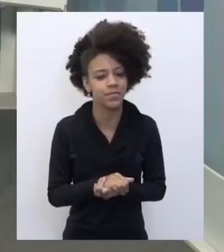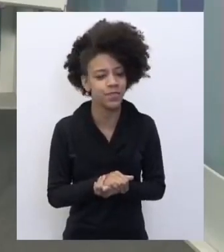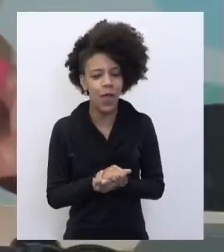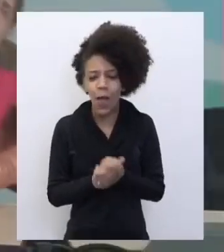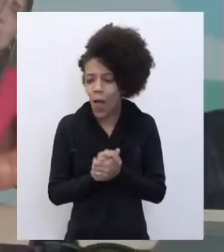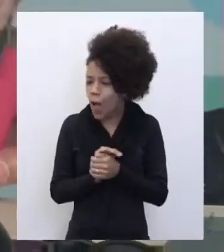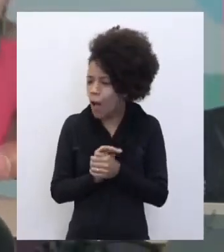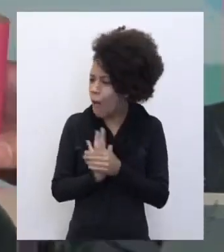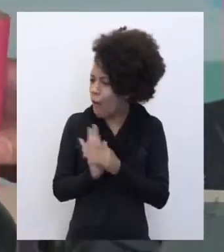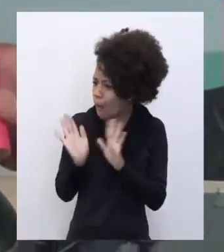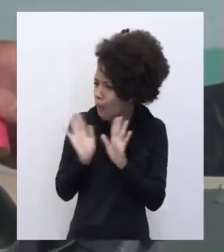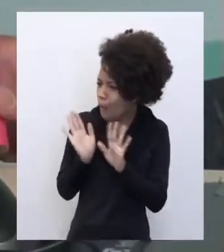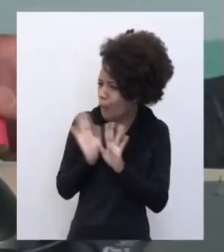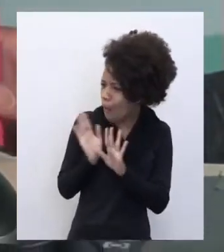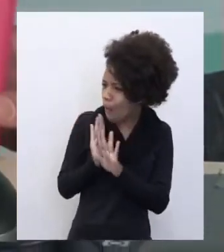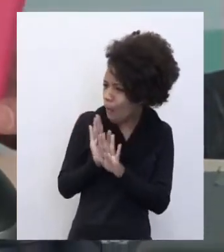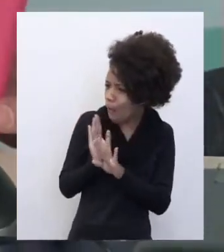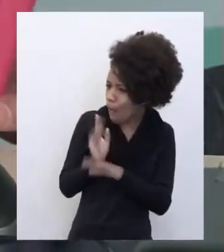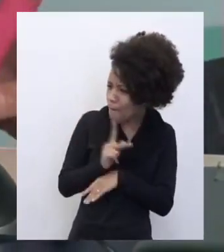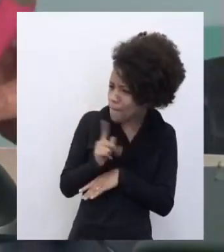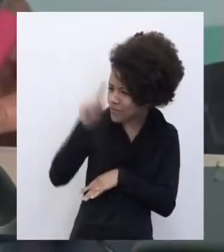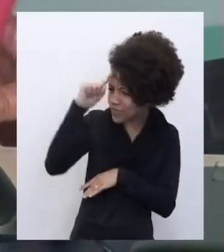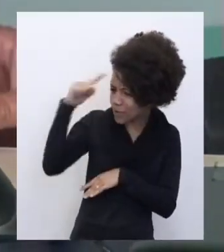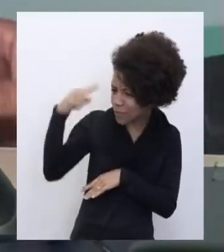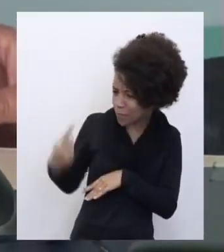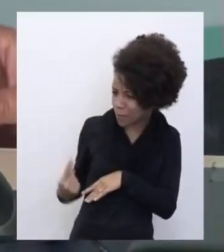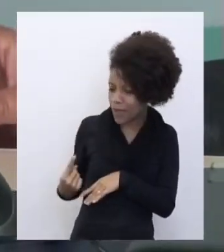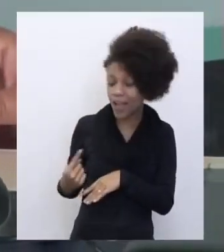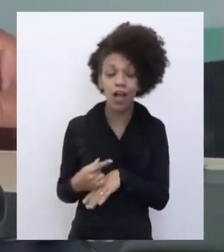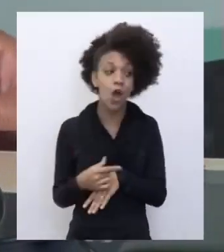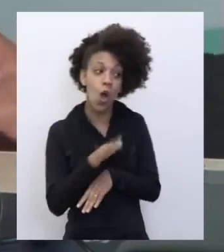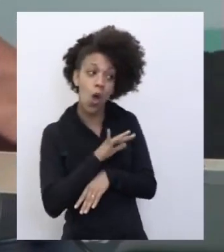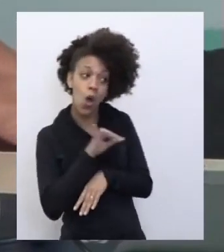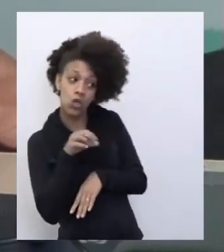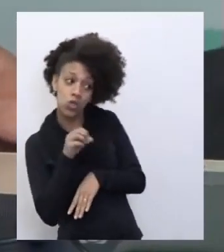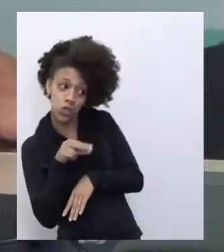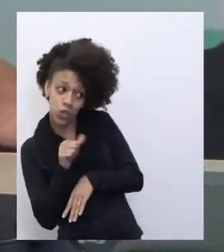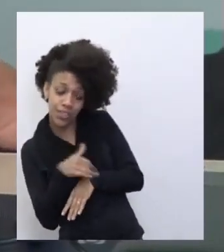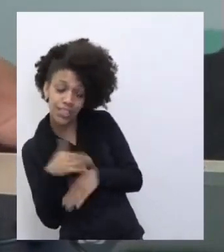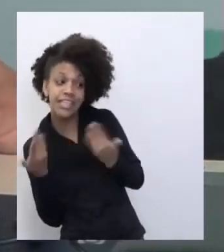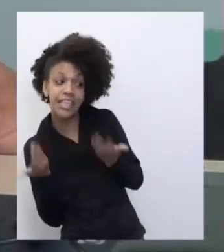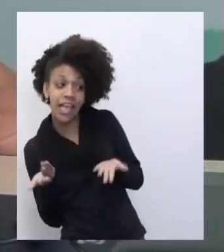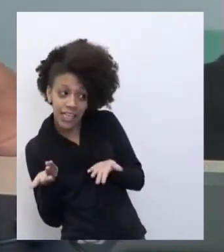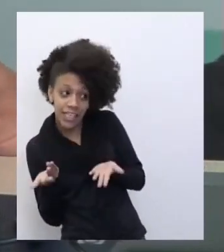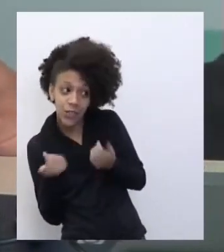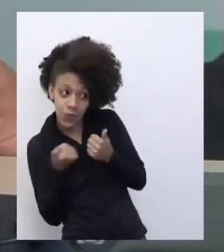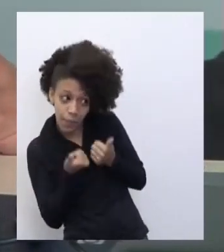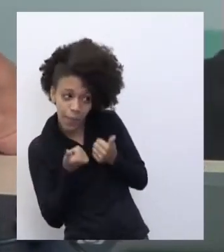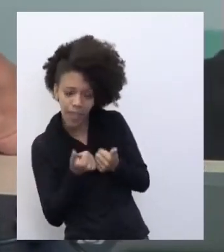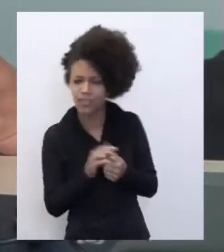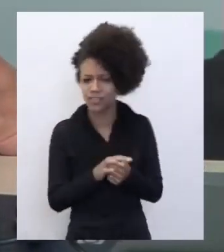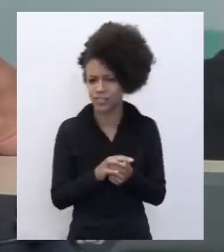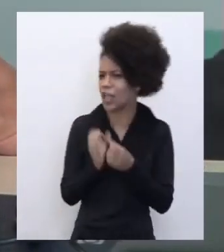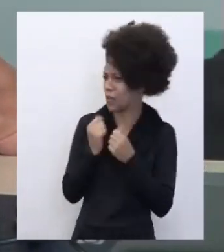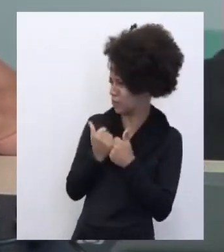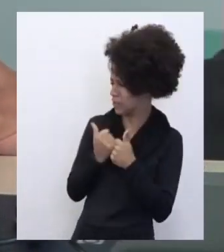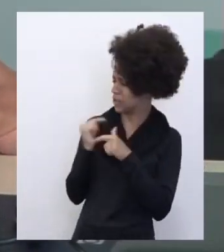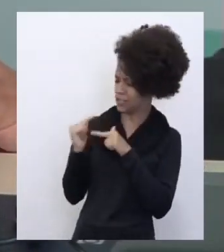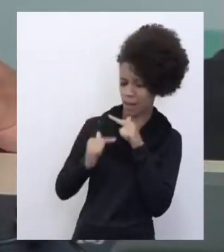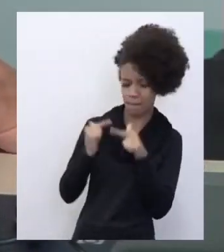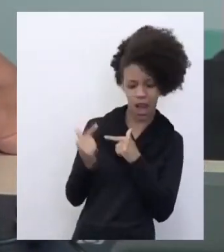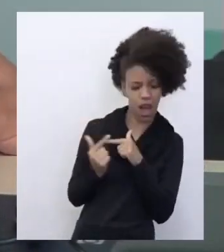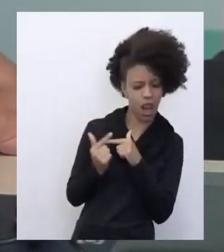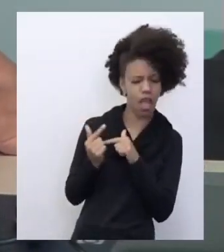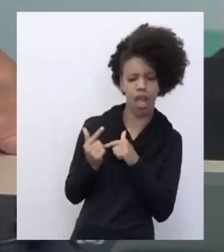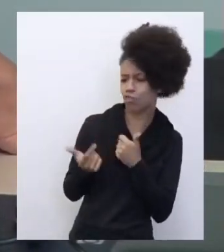Oi, professora Mônica, tudo bem? Oi, Jonas. E aí, como é que tá? Tudo bem, trabalhando bastante, tô